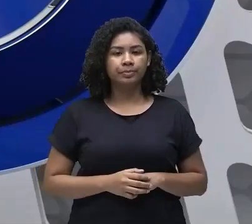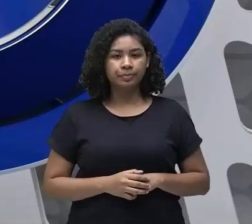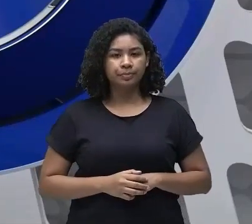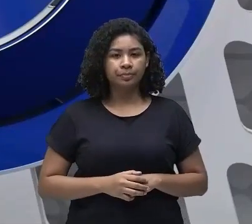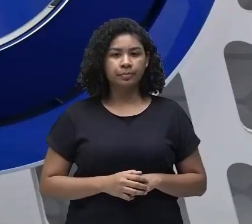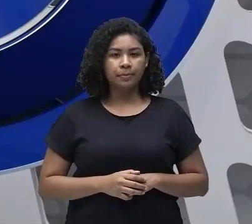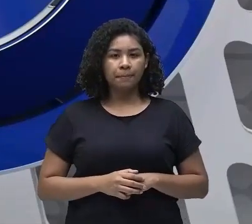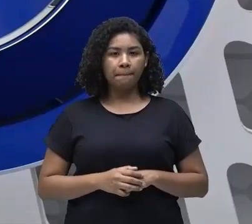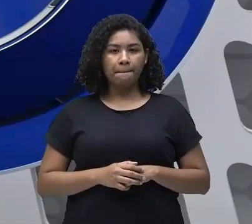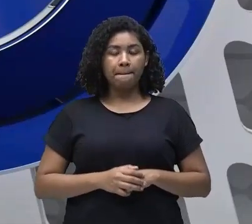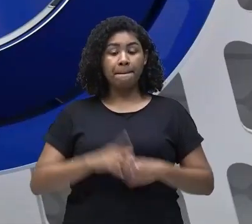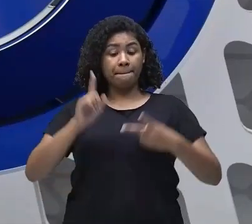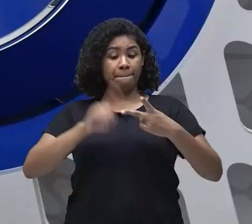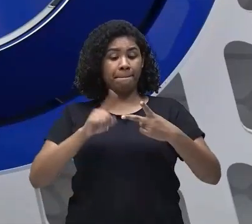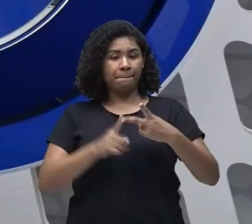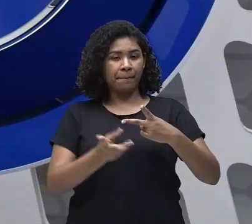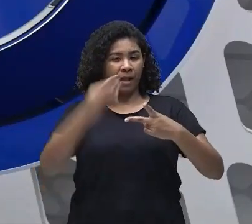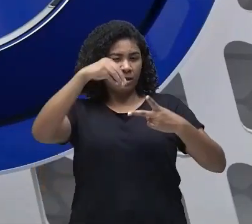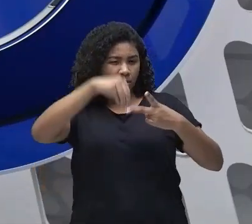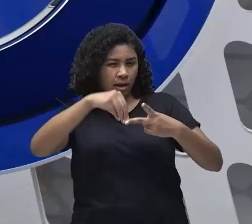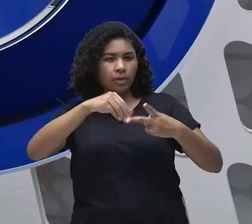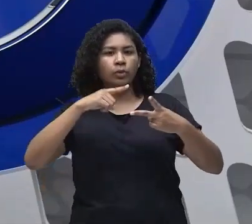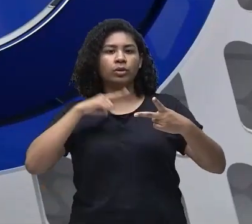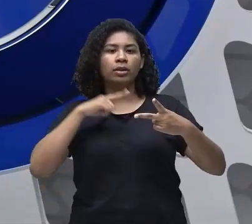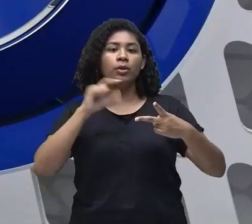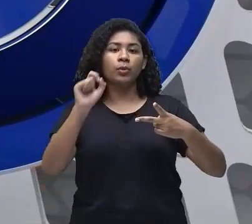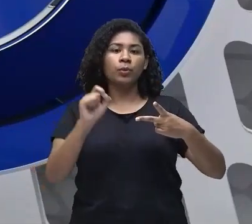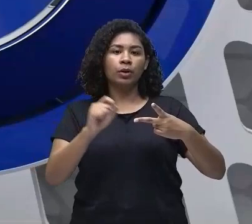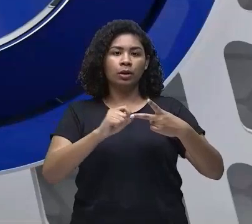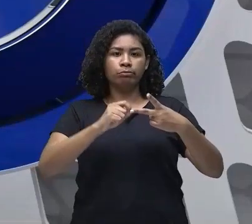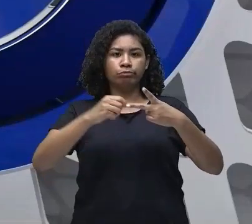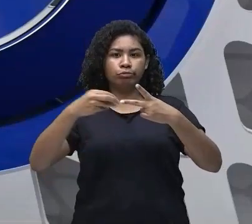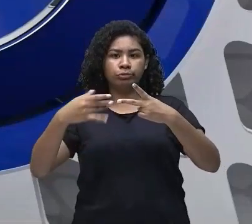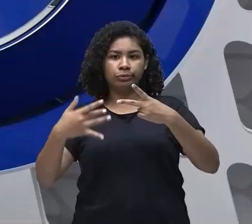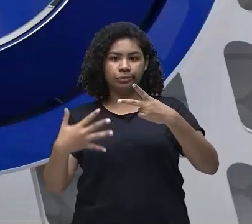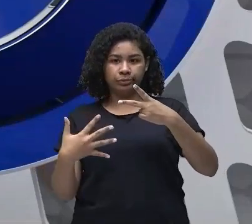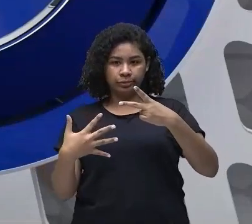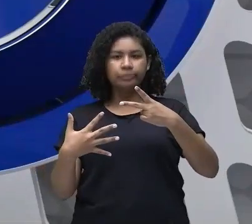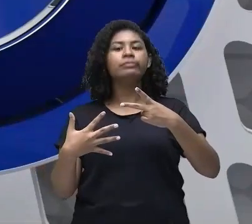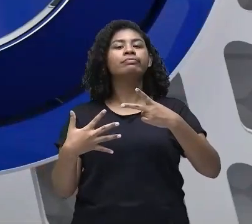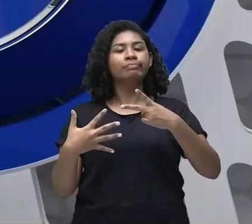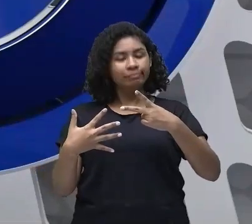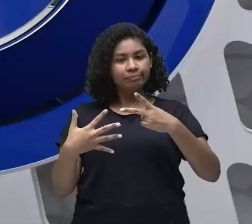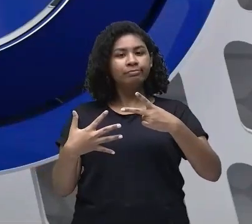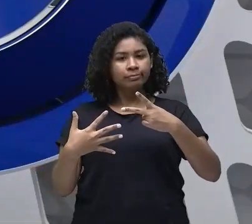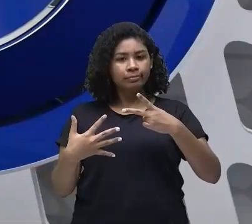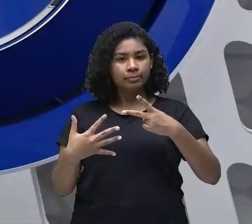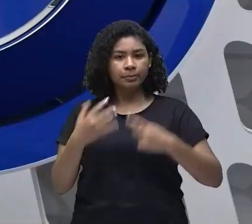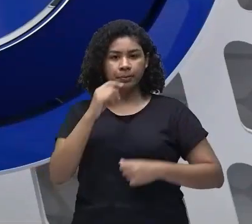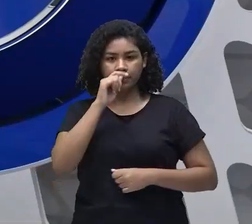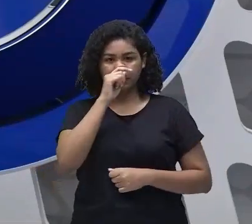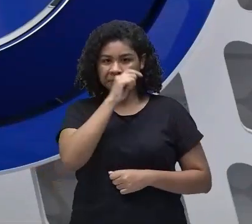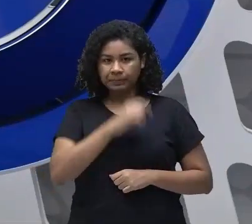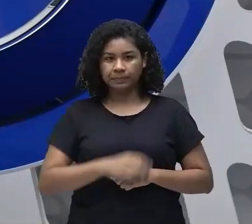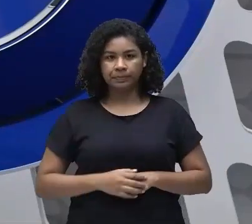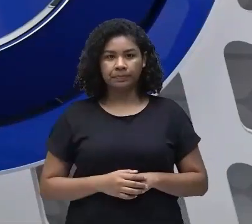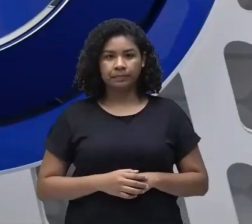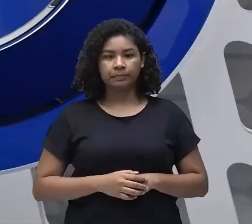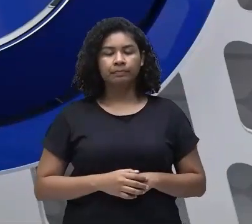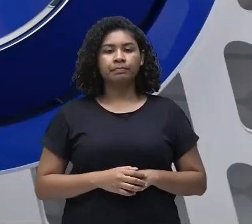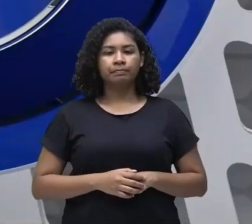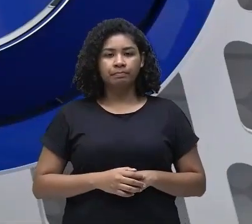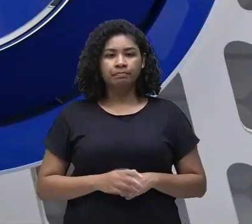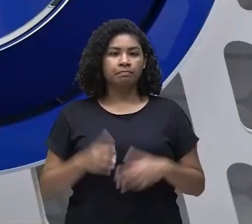subclassificação dos consumidores. Existem níveis dentro do nível de consumidores, a gente tem